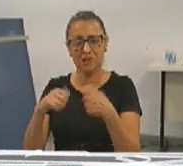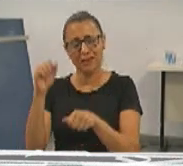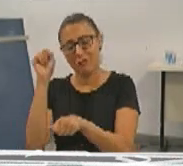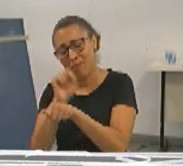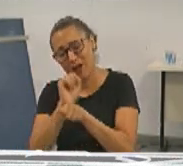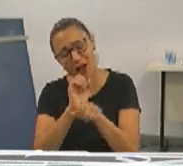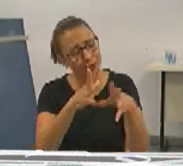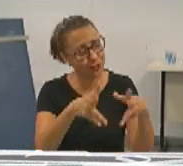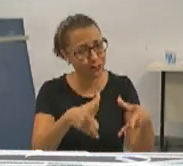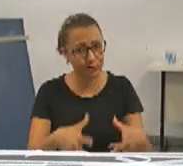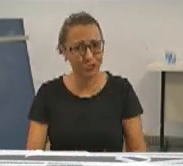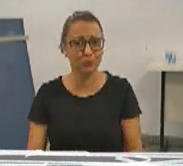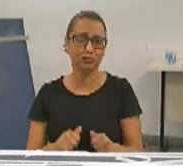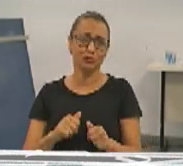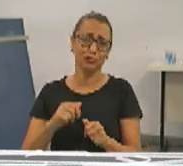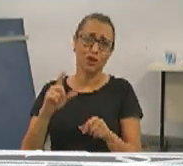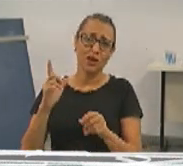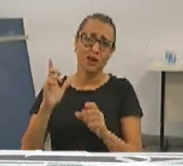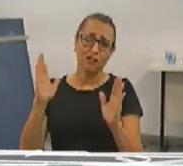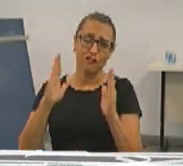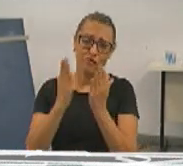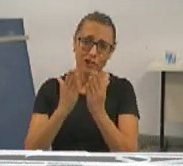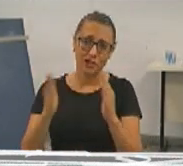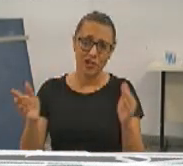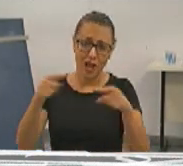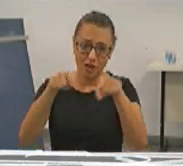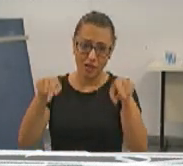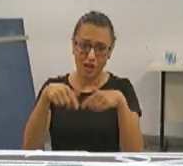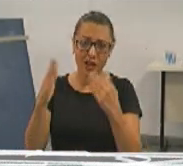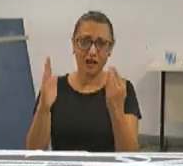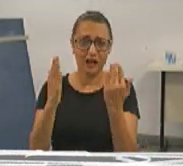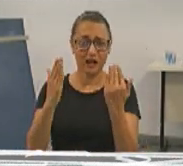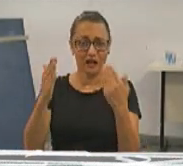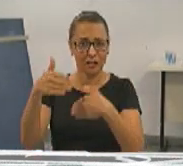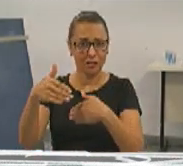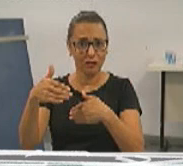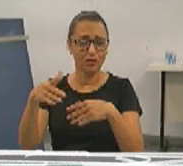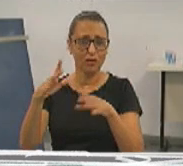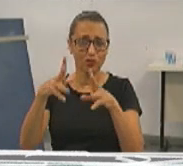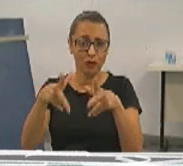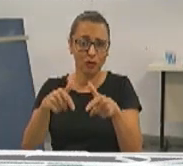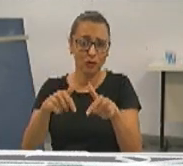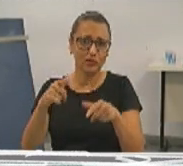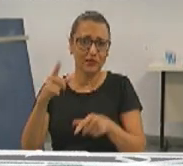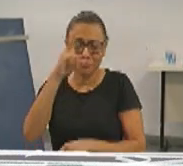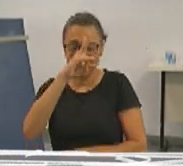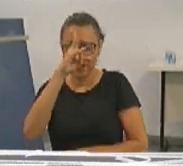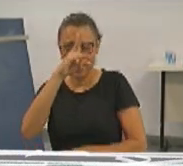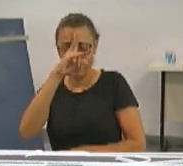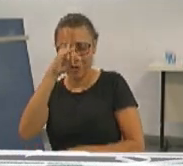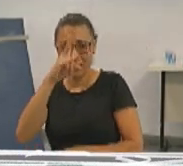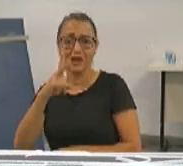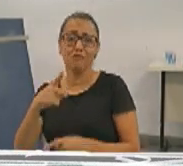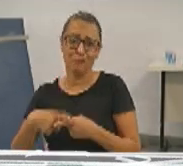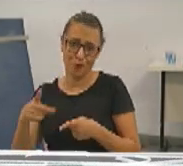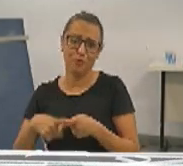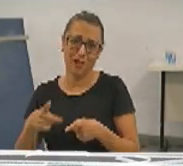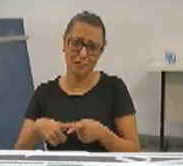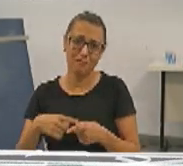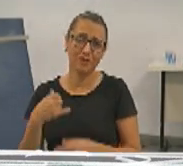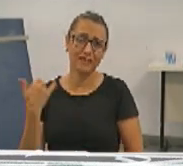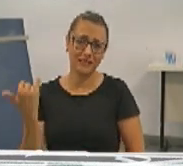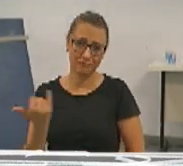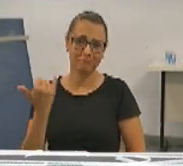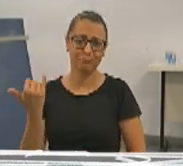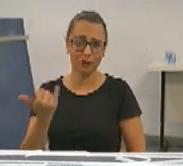suspender atendimento, fechar leitos. Então, foi uma recordação que me veio agora, bastante importante,